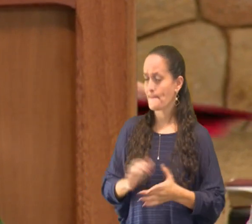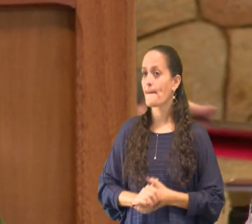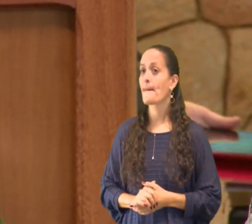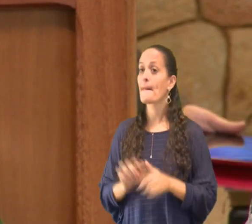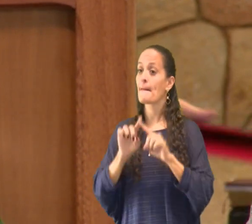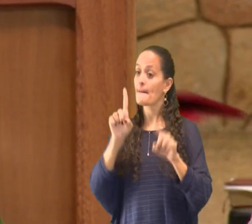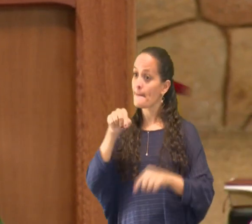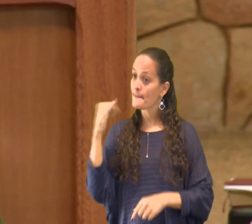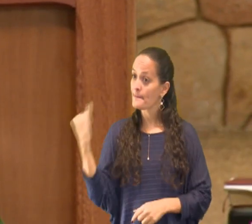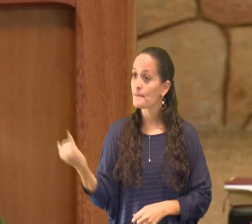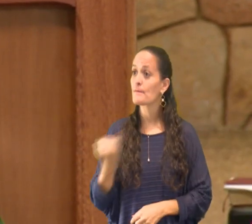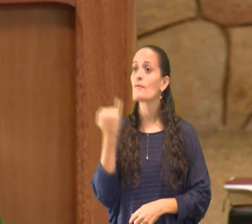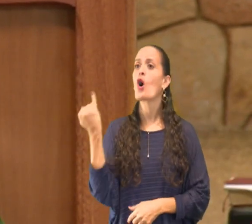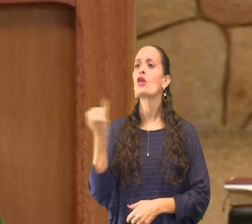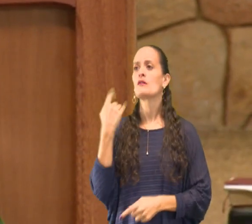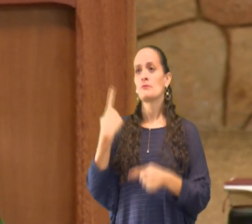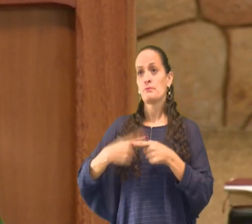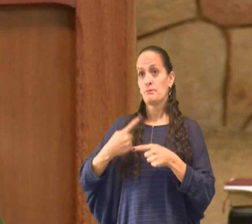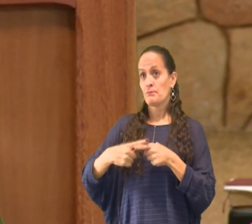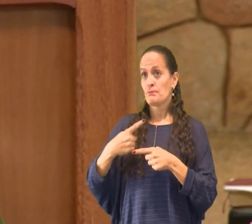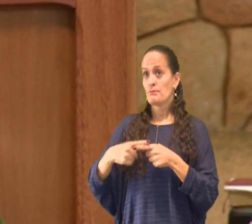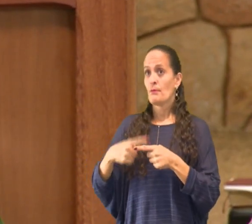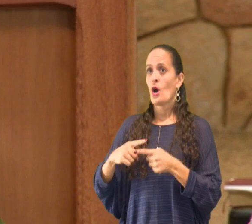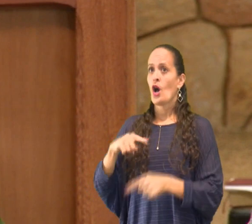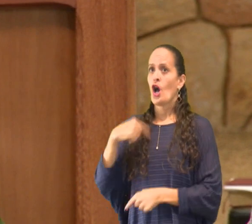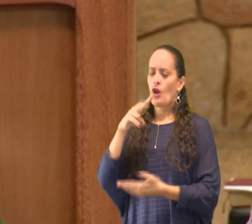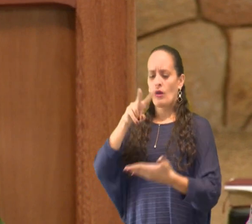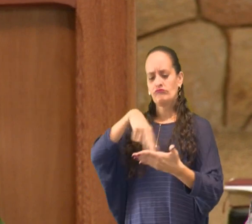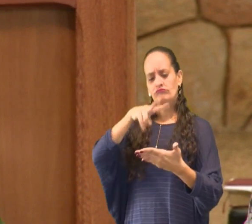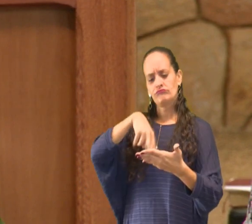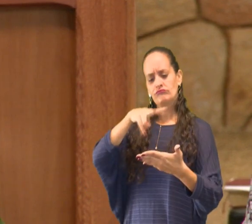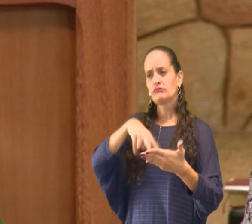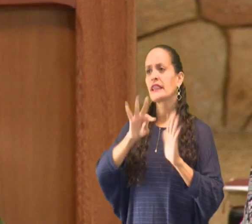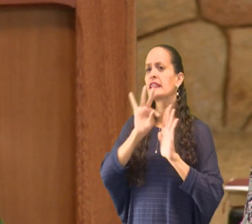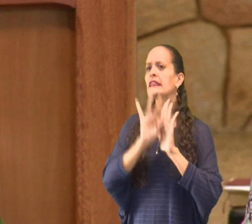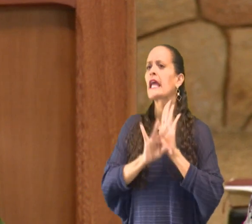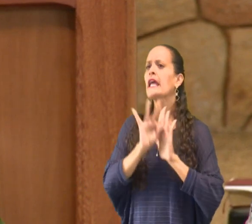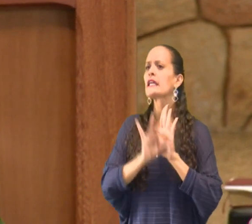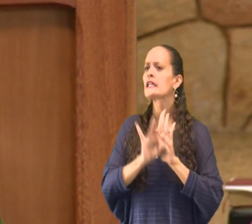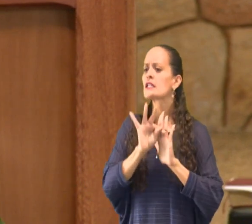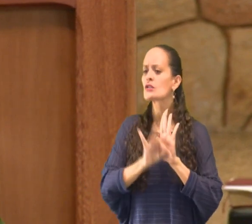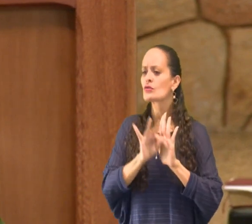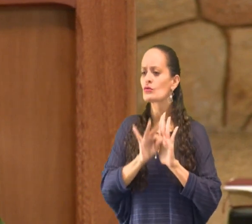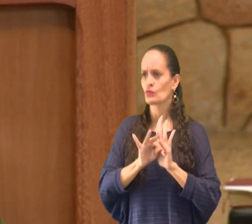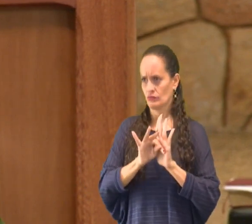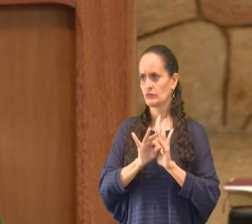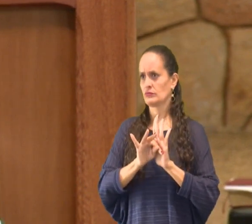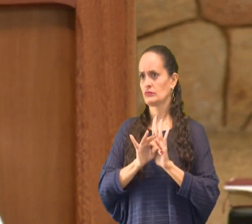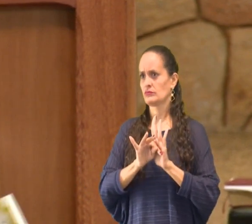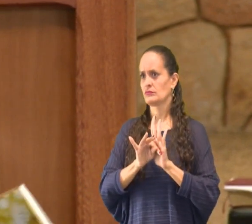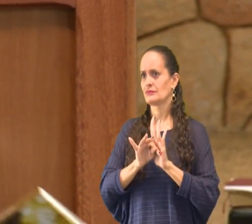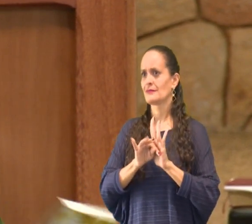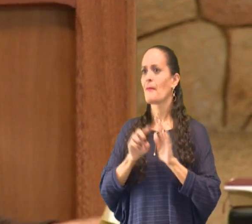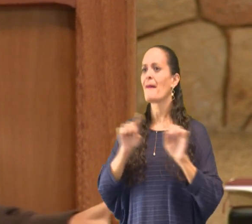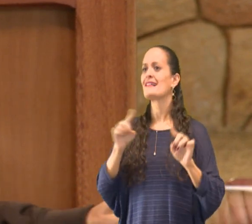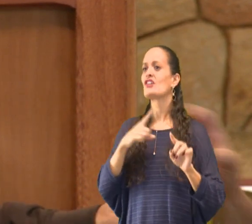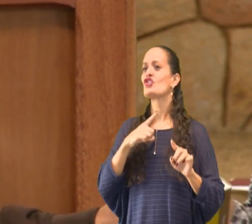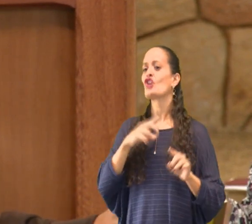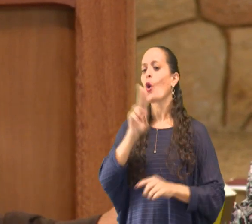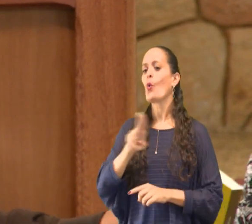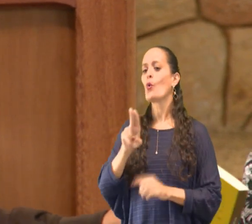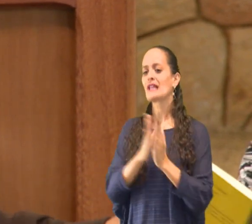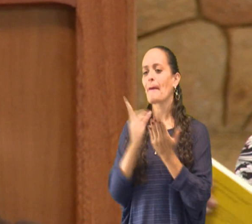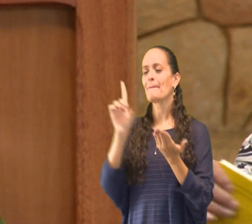E isso é importante, porque muitas vezes nós lemos textos e nós usamos a Bíblia como pretexto.